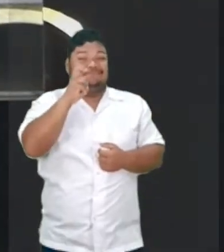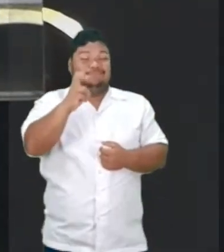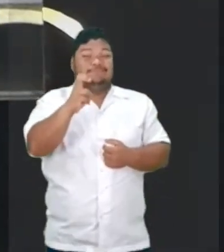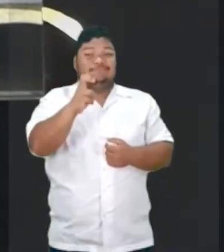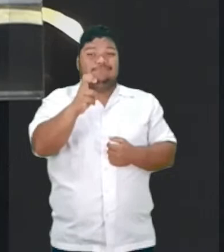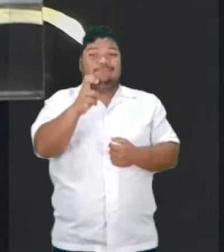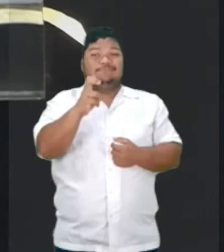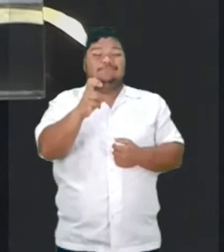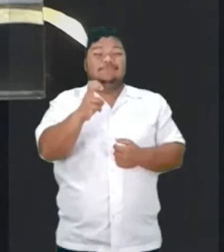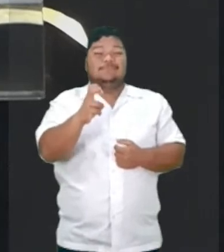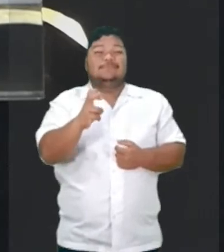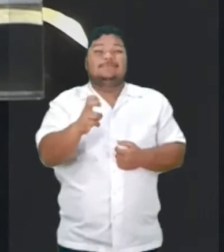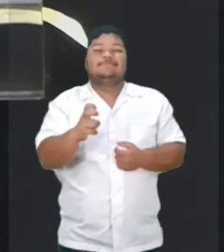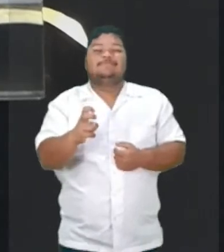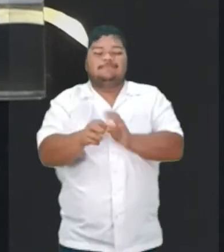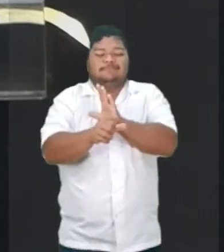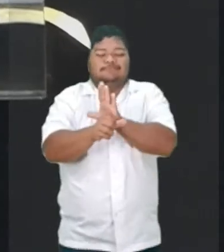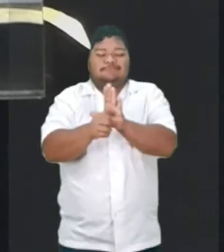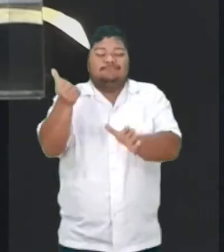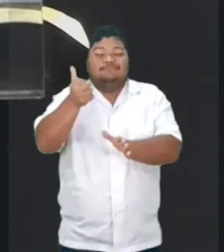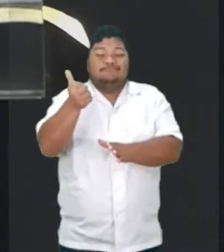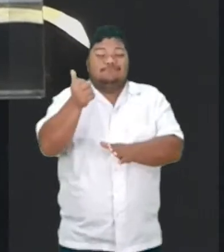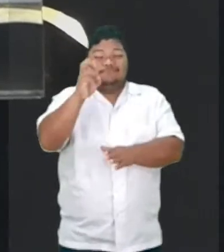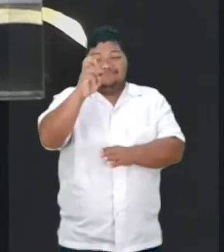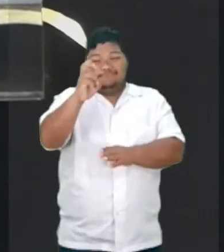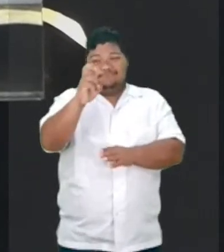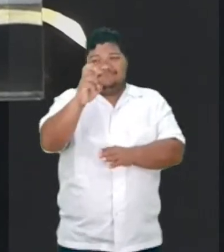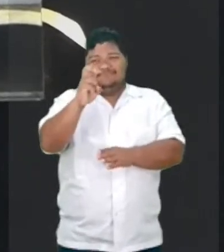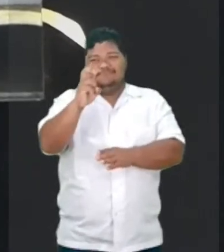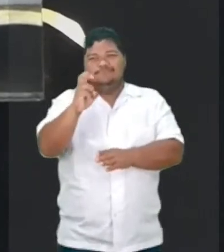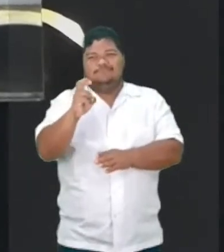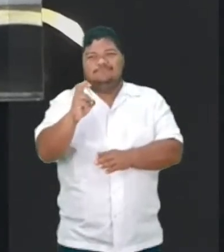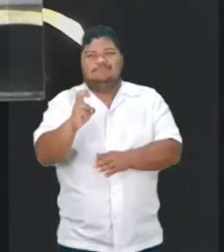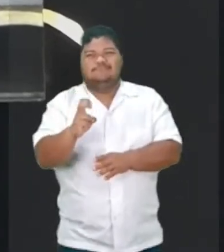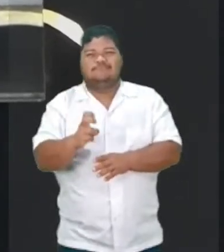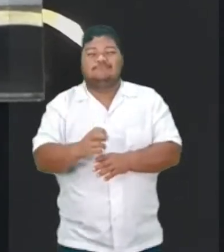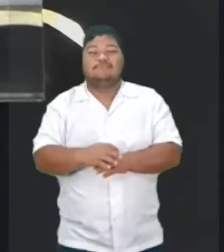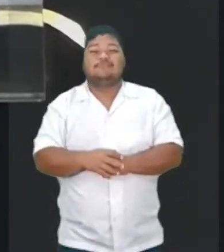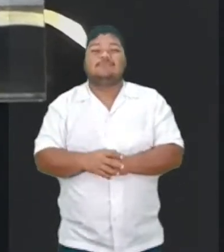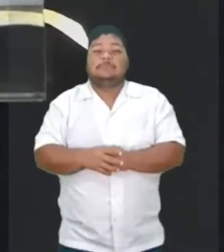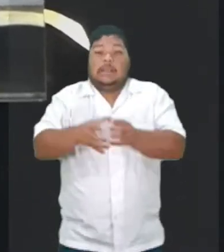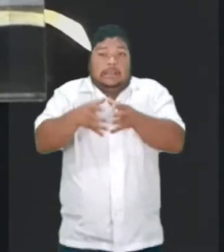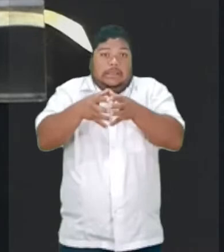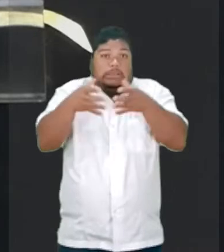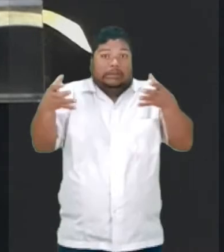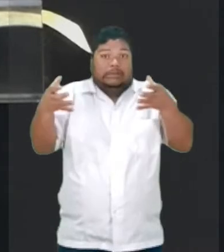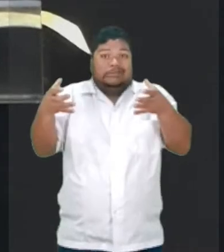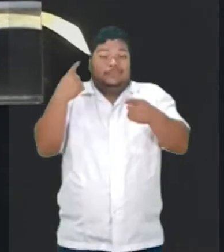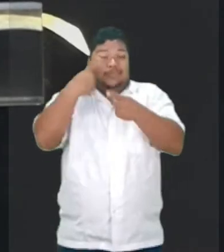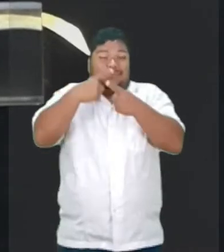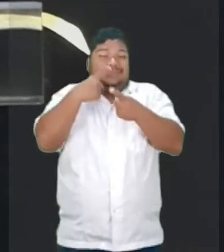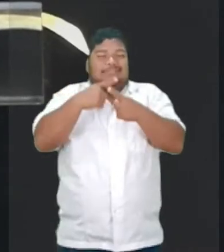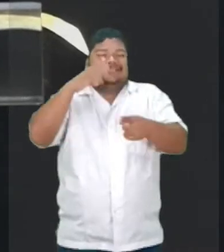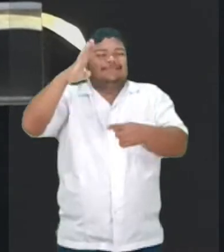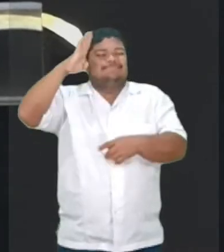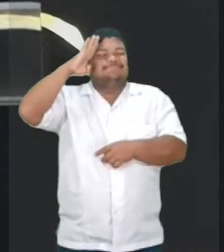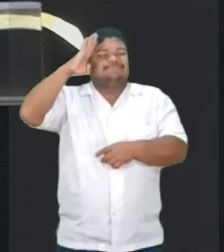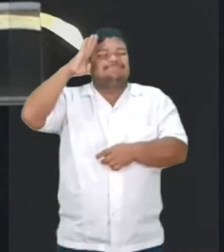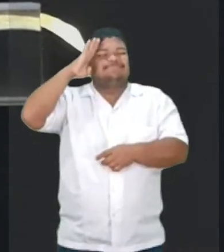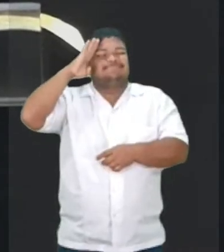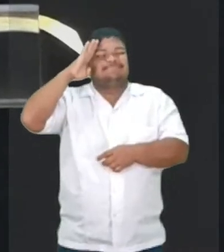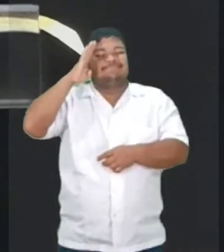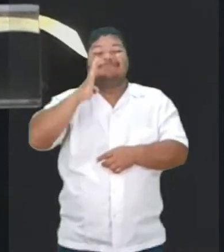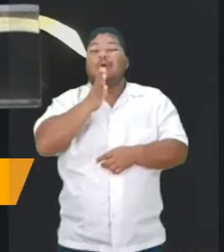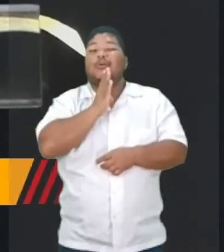Quinto ponto que o profeta demonstra a grandeza de Deus. Ele é grande porque ele conhece o